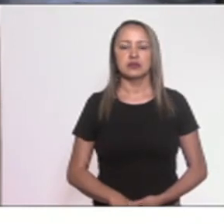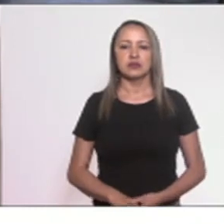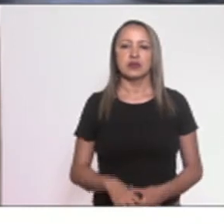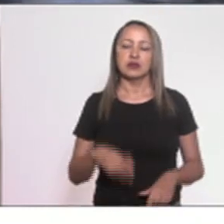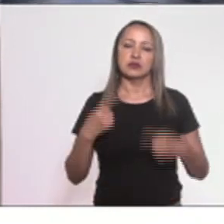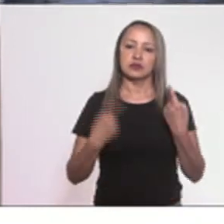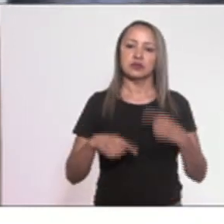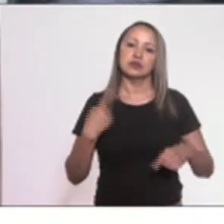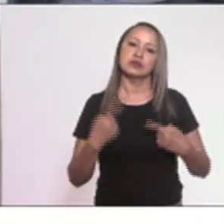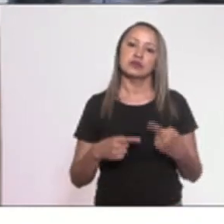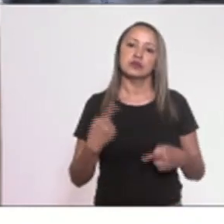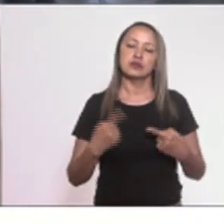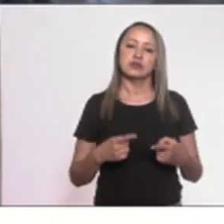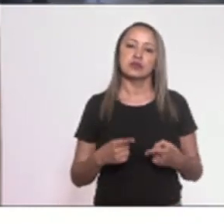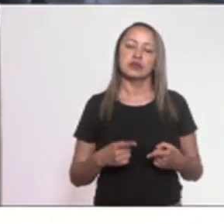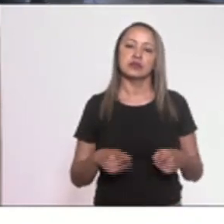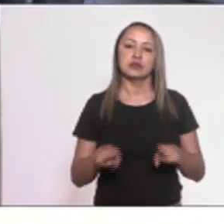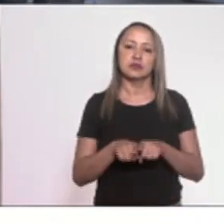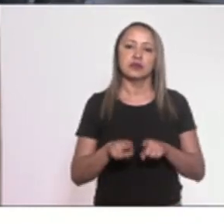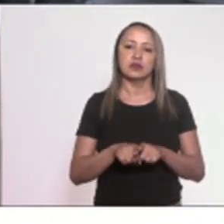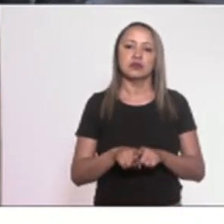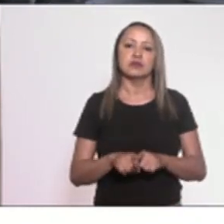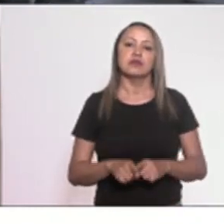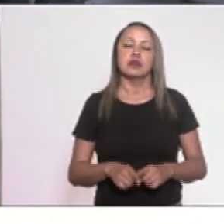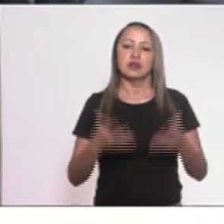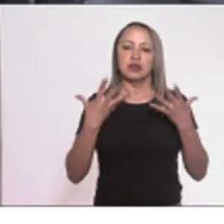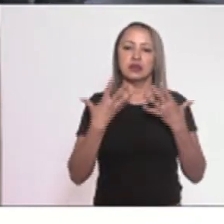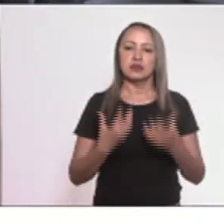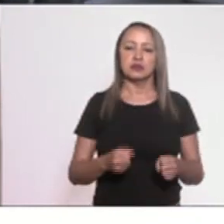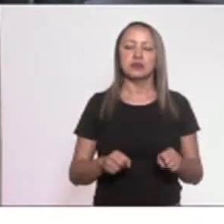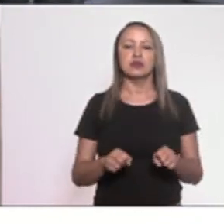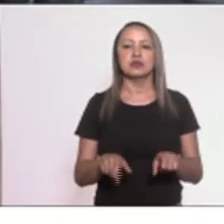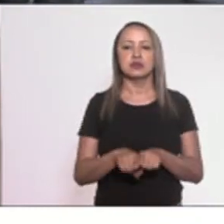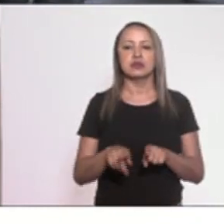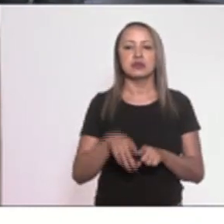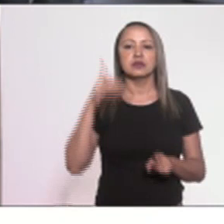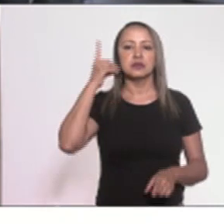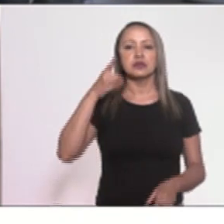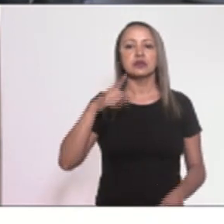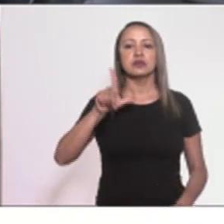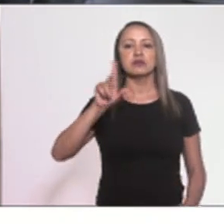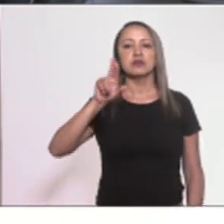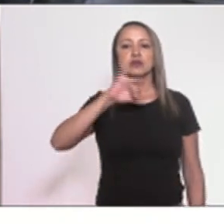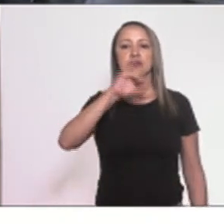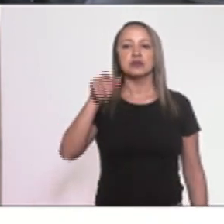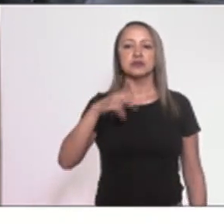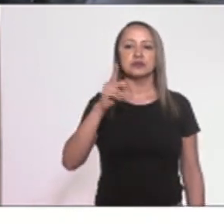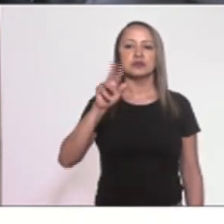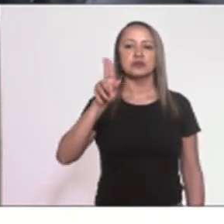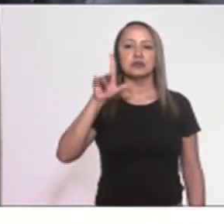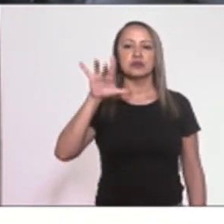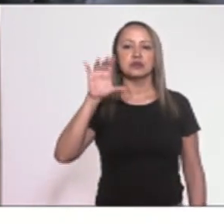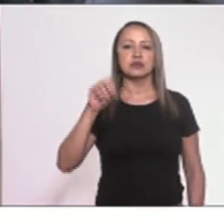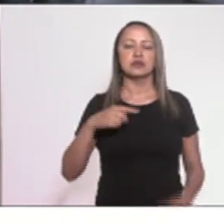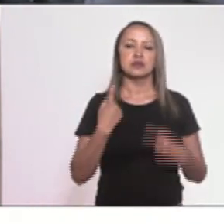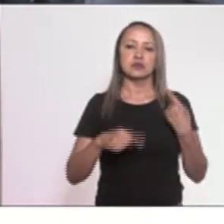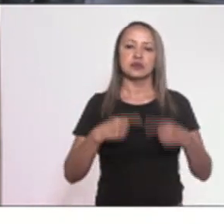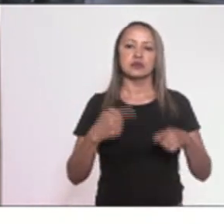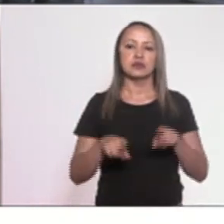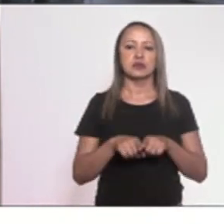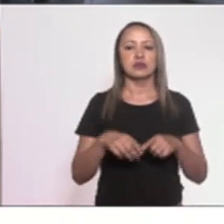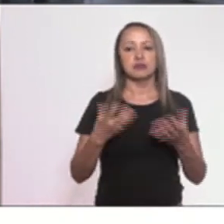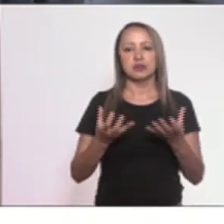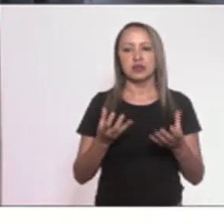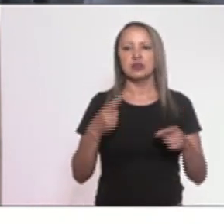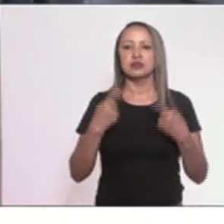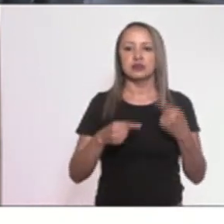Constituição e Justiça pela juridicidade. De cultura favorável. Relatores, deputado Luiz Paulo e Luiz Paulo. Em discussão, não havendo quem queira discutir,